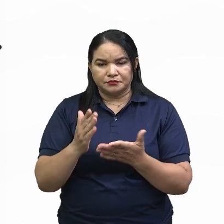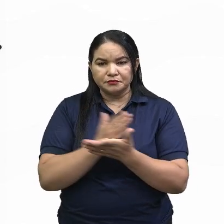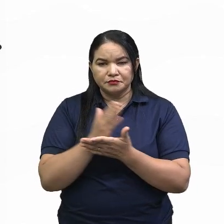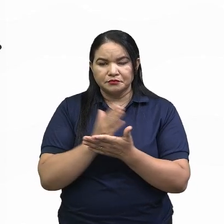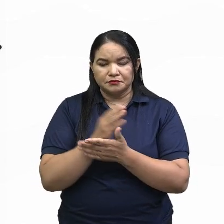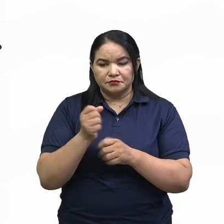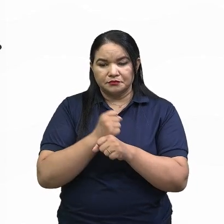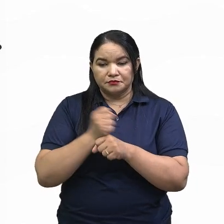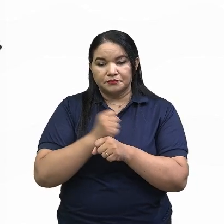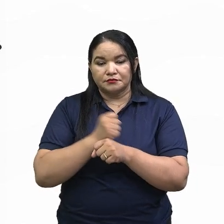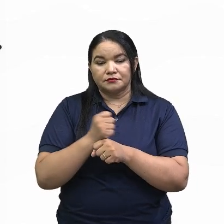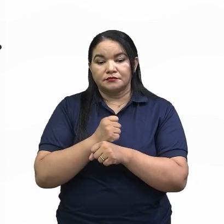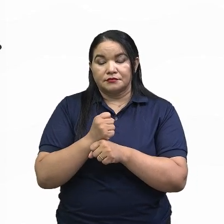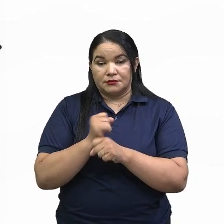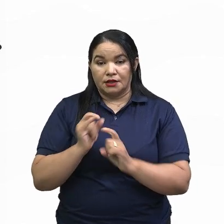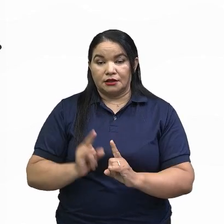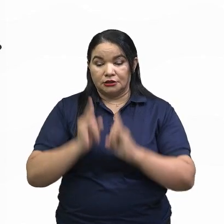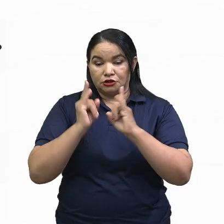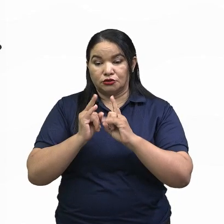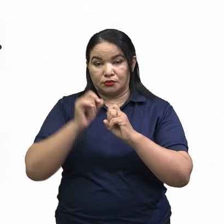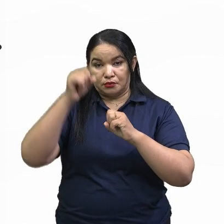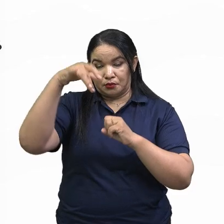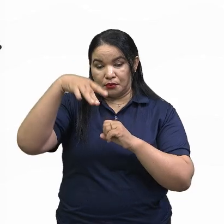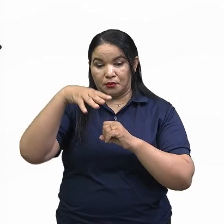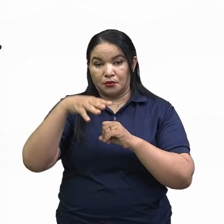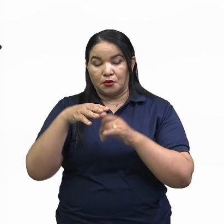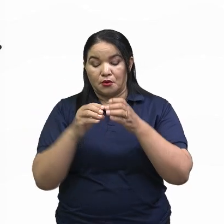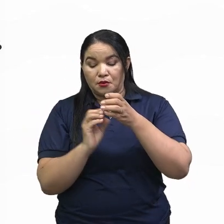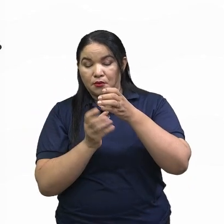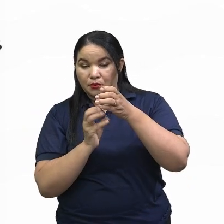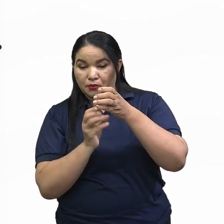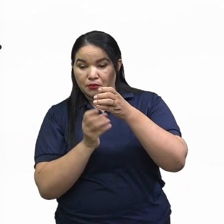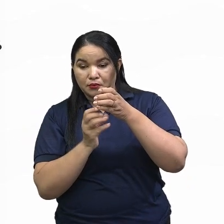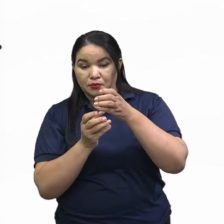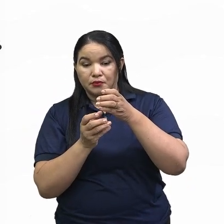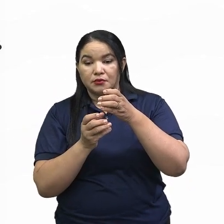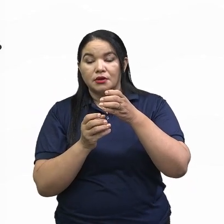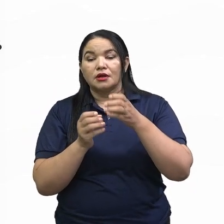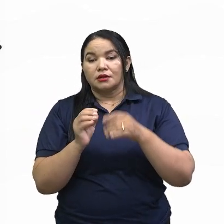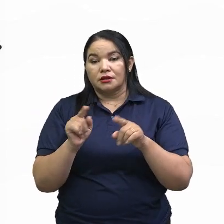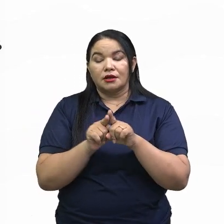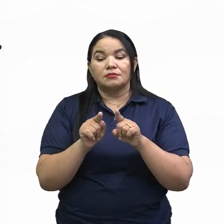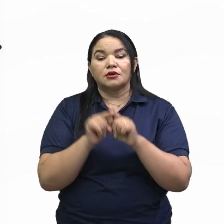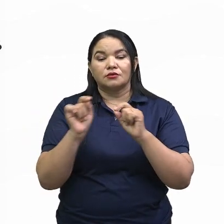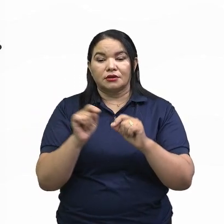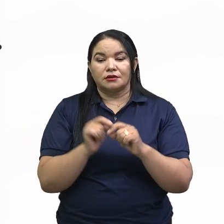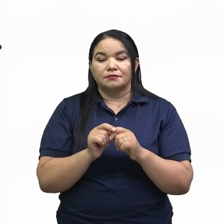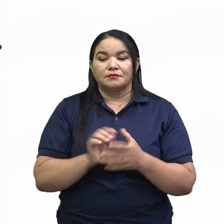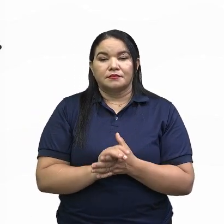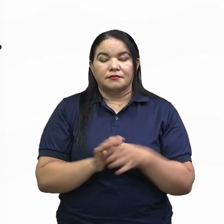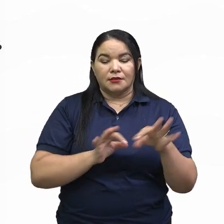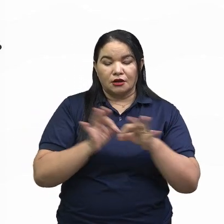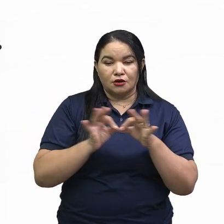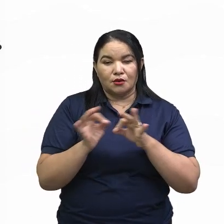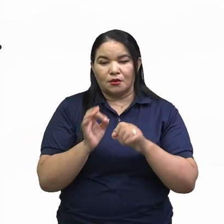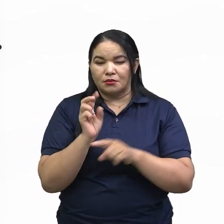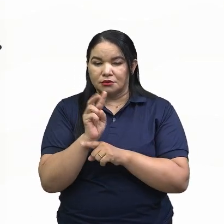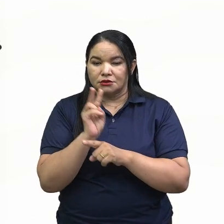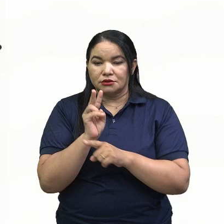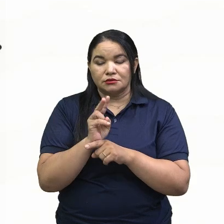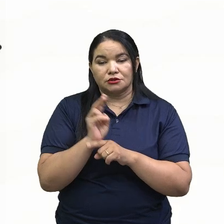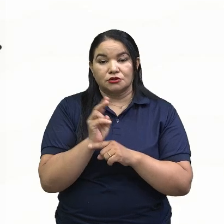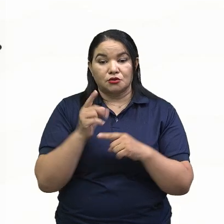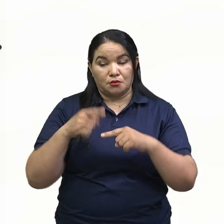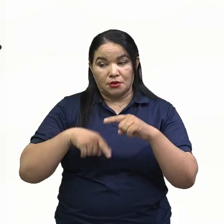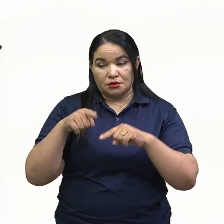iluminação residencial era predominante feita por meio de lâmpadas incandescentes, né? Atualmente, dando-se atenção à política de preservação de bens